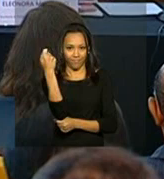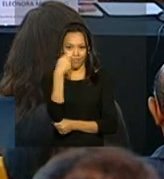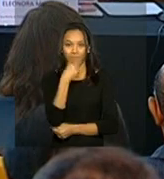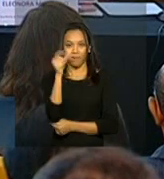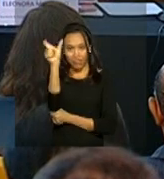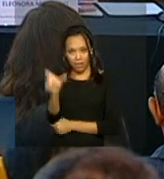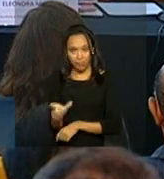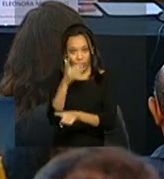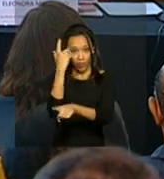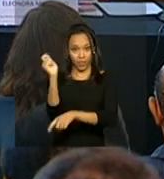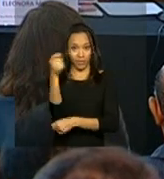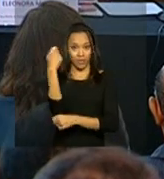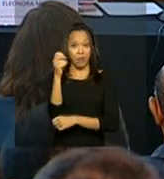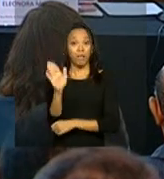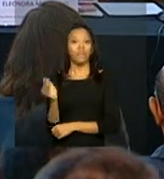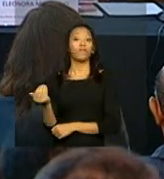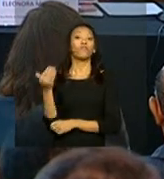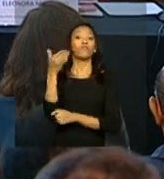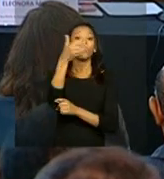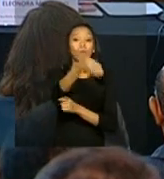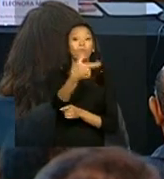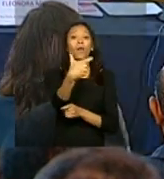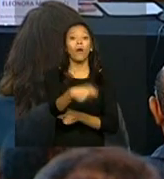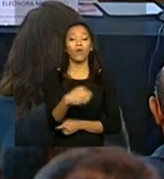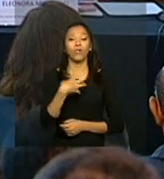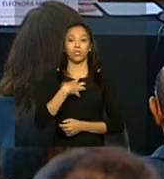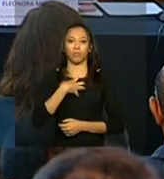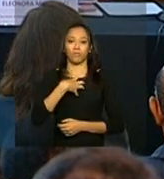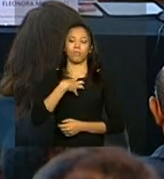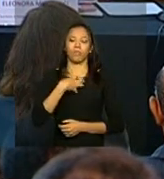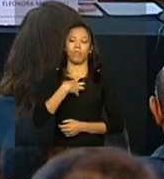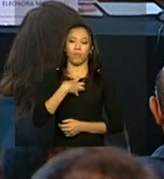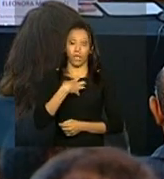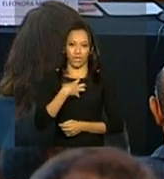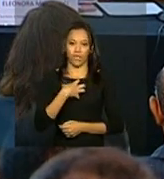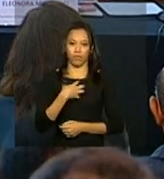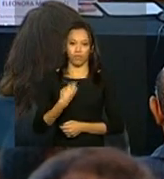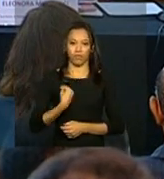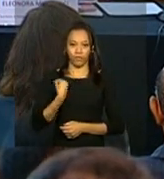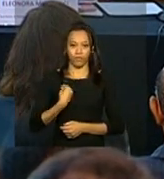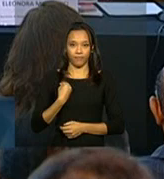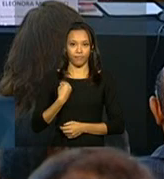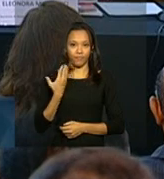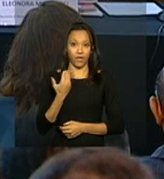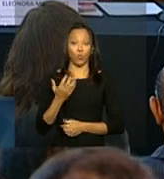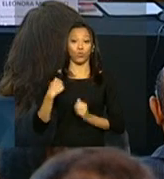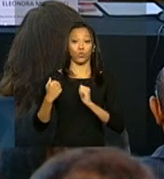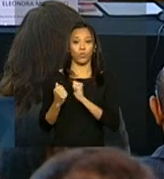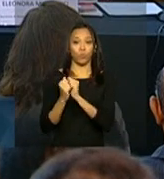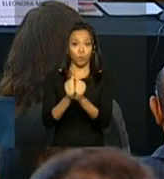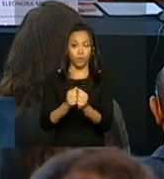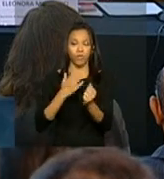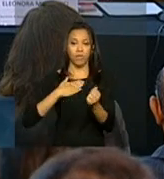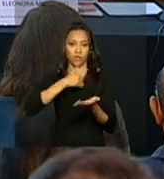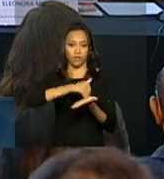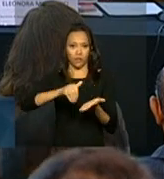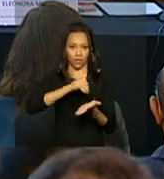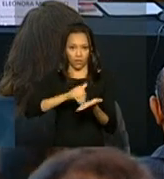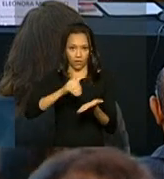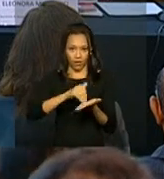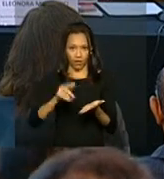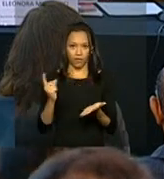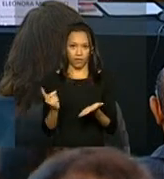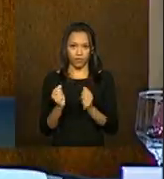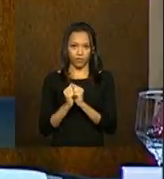longo período na Bahia, eh, tive na Bahia com a minha secretária executiva, Eva